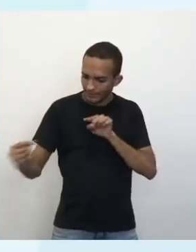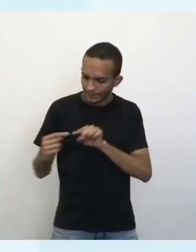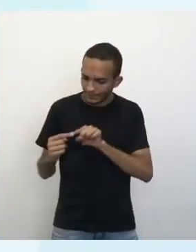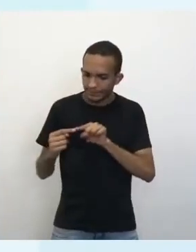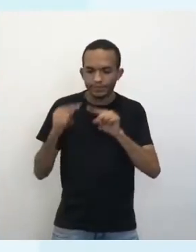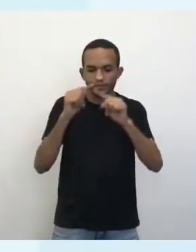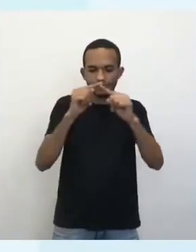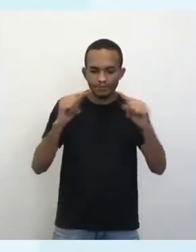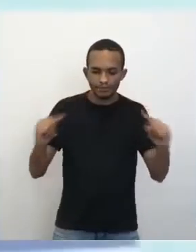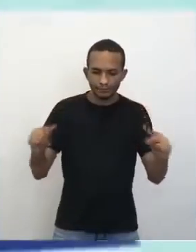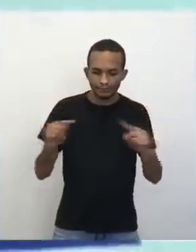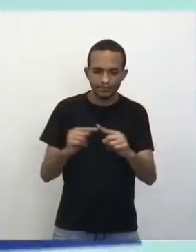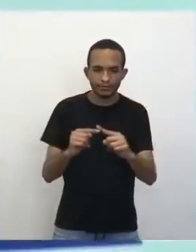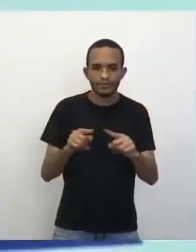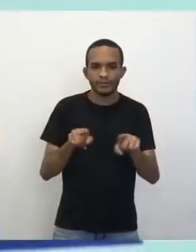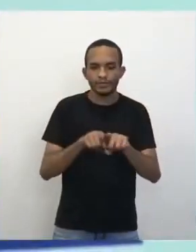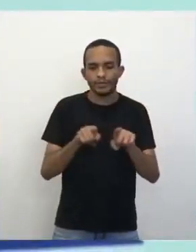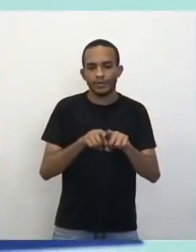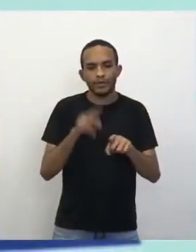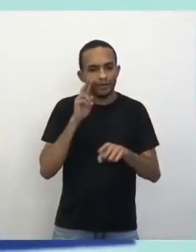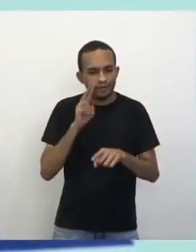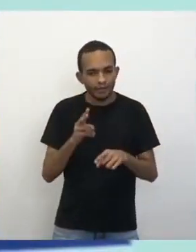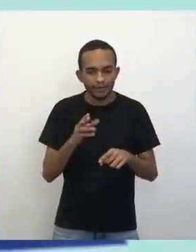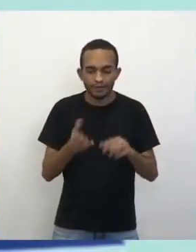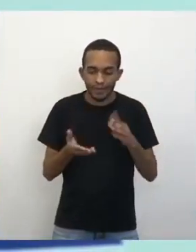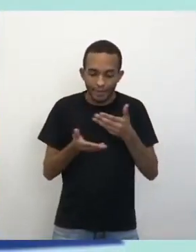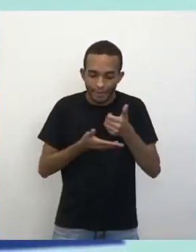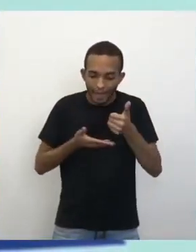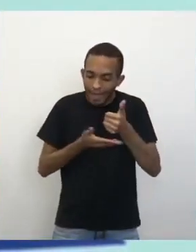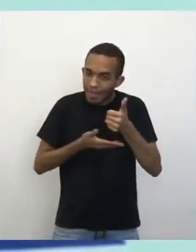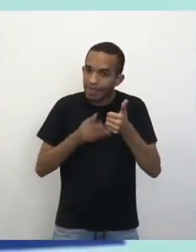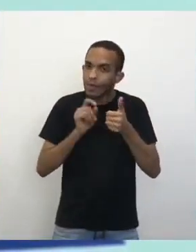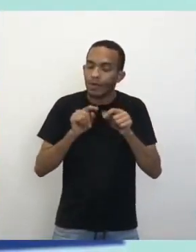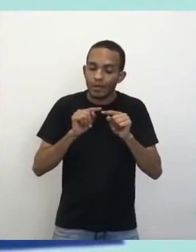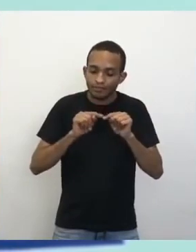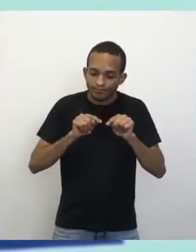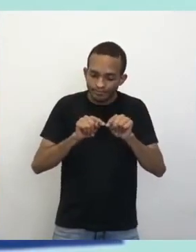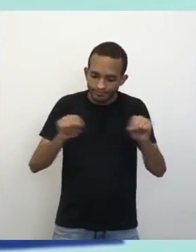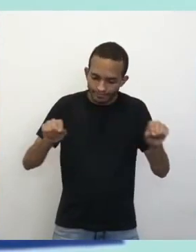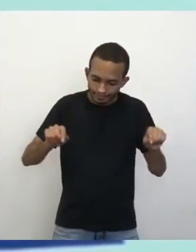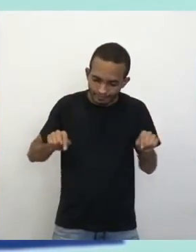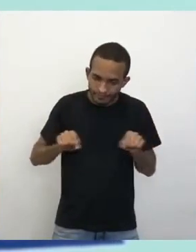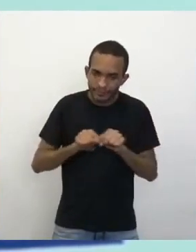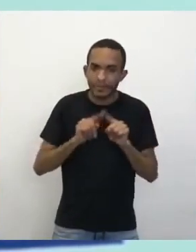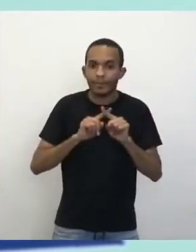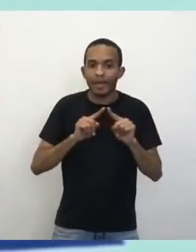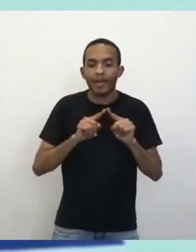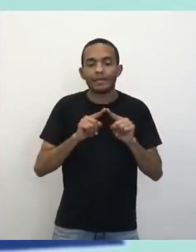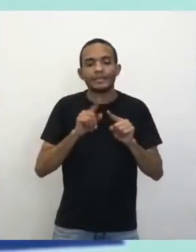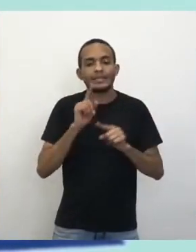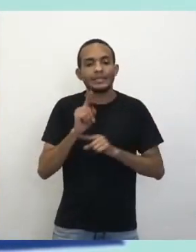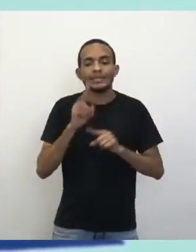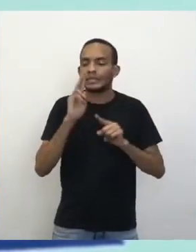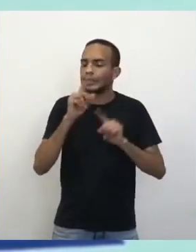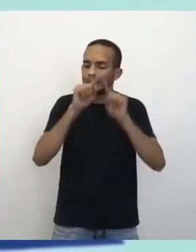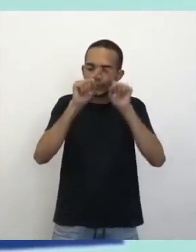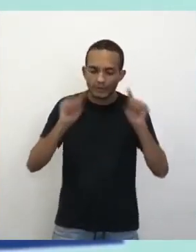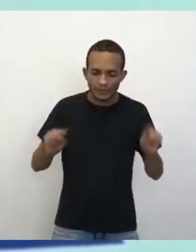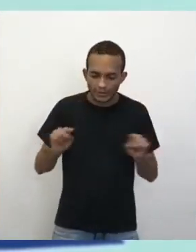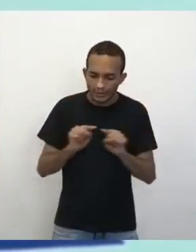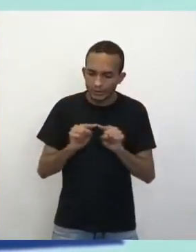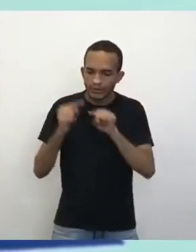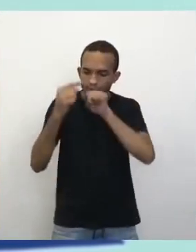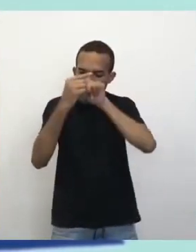base quadrada que está aqui na minha mão. Então, os lados são sempre triângulos, as faces